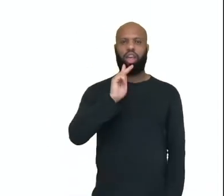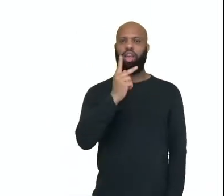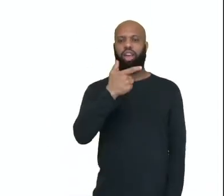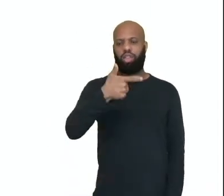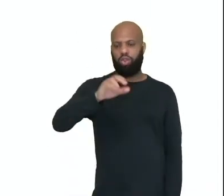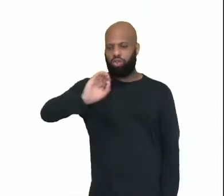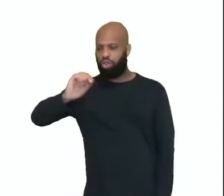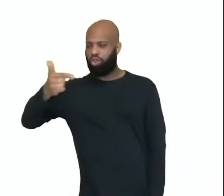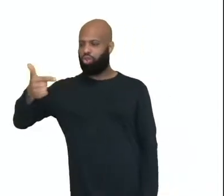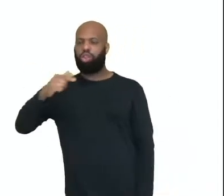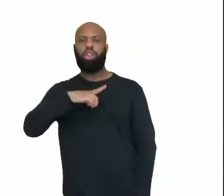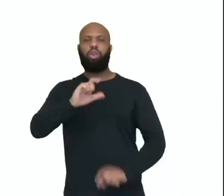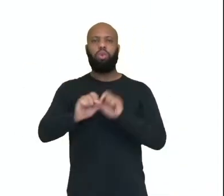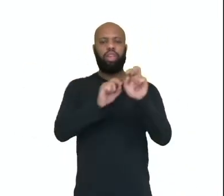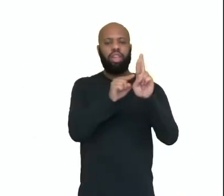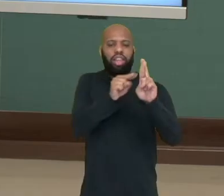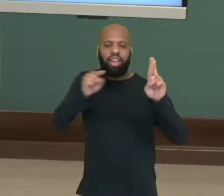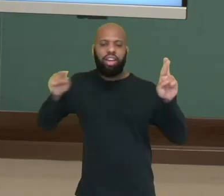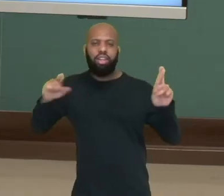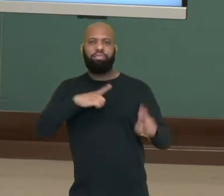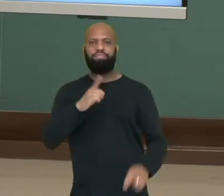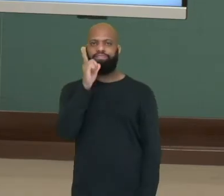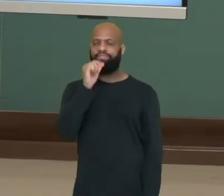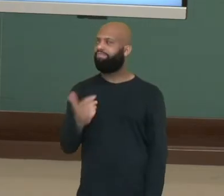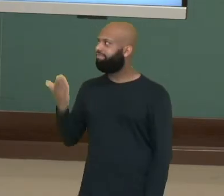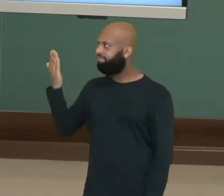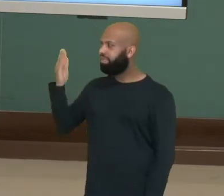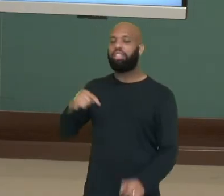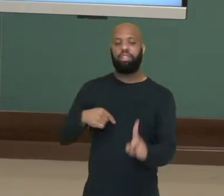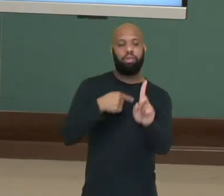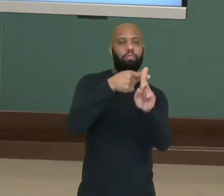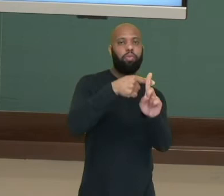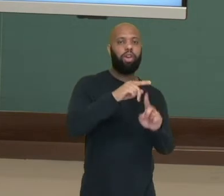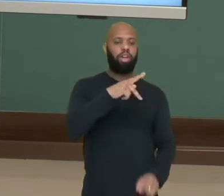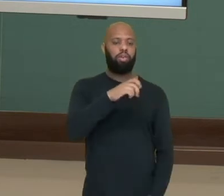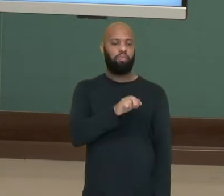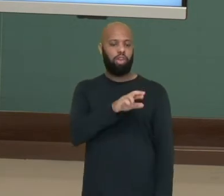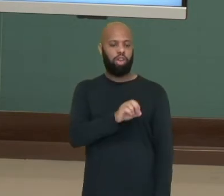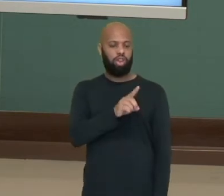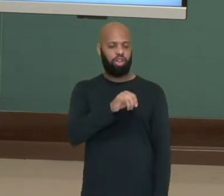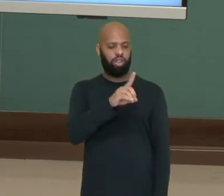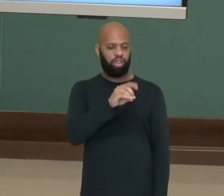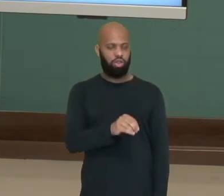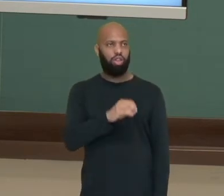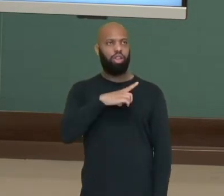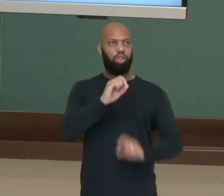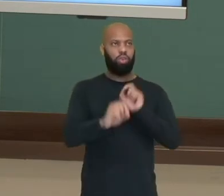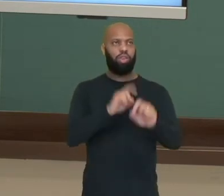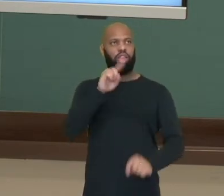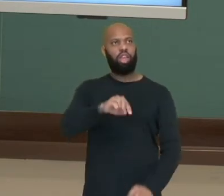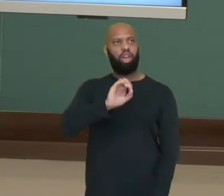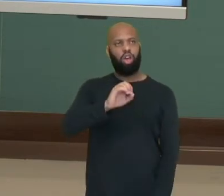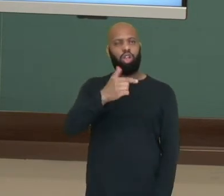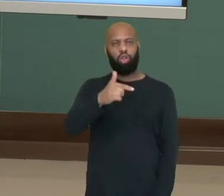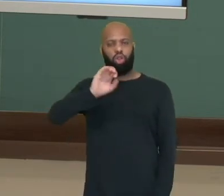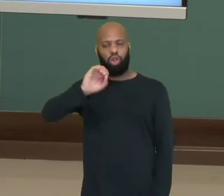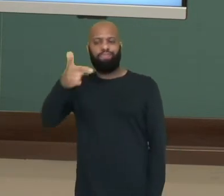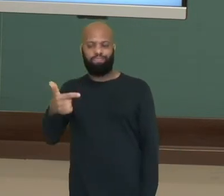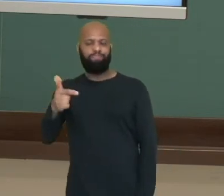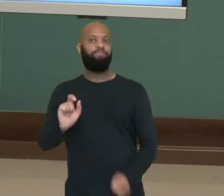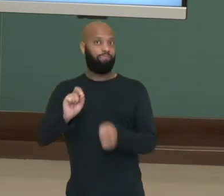uma reação onde está mostrando a água mais um peróxido, formando a água oxigenada ali no